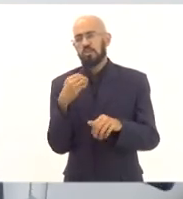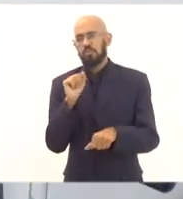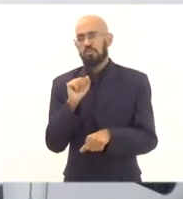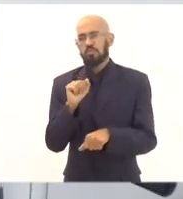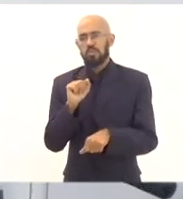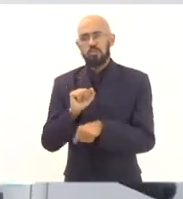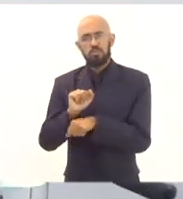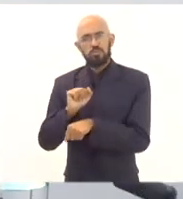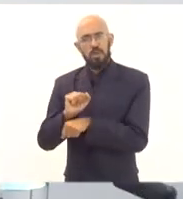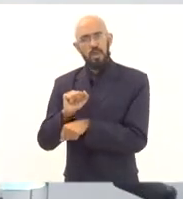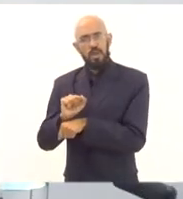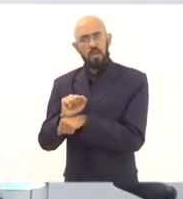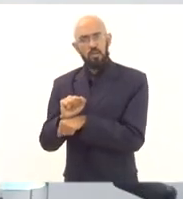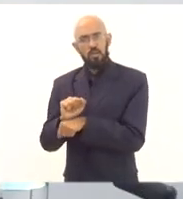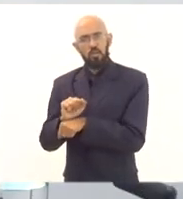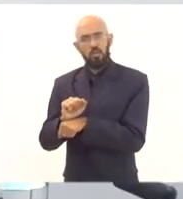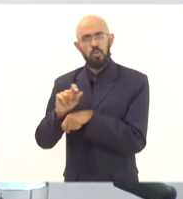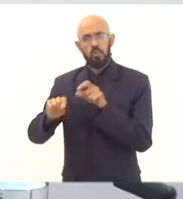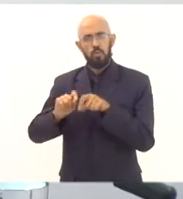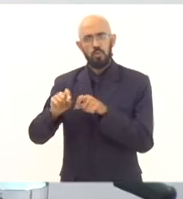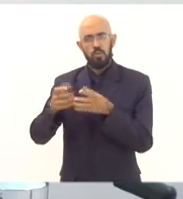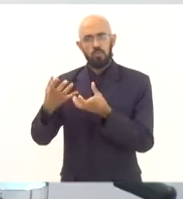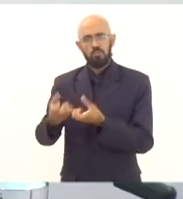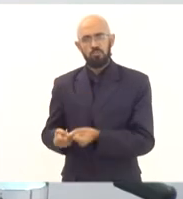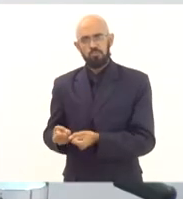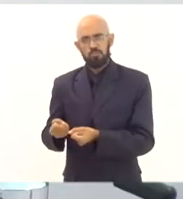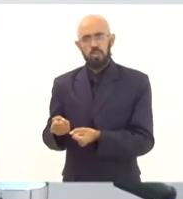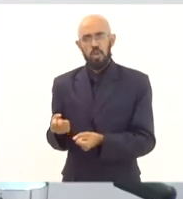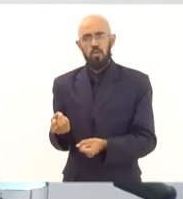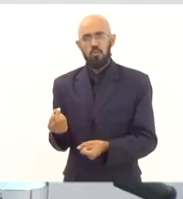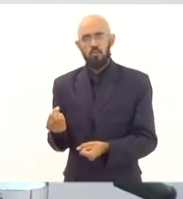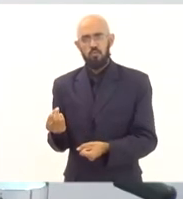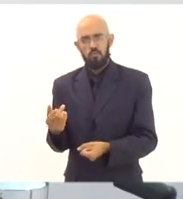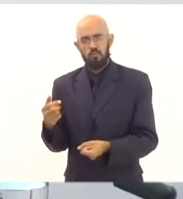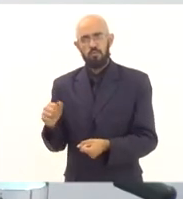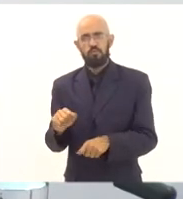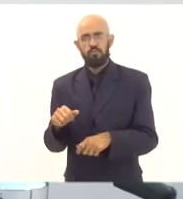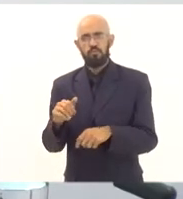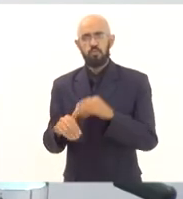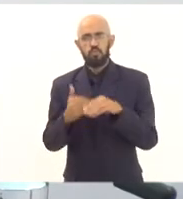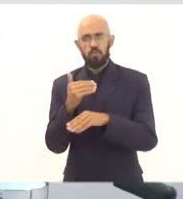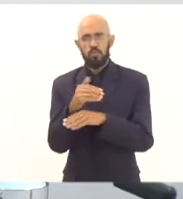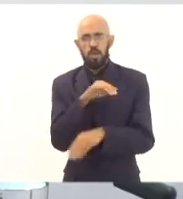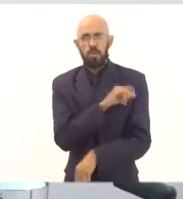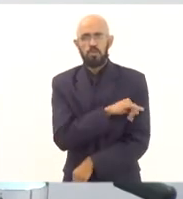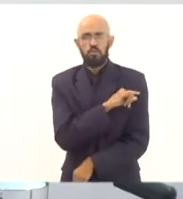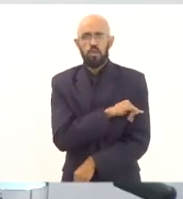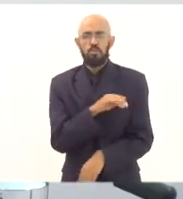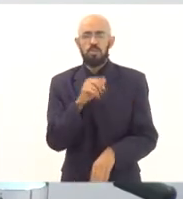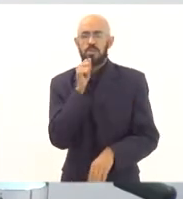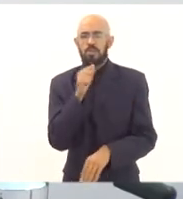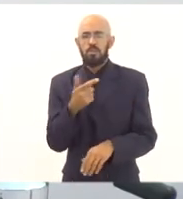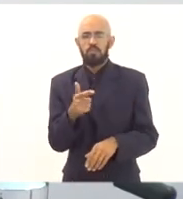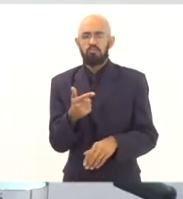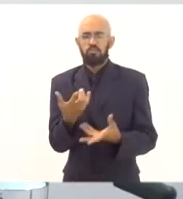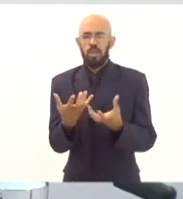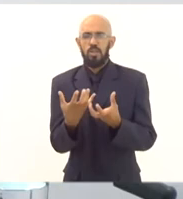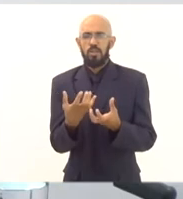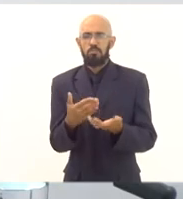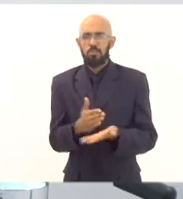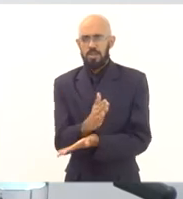aptas a receber a receberei o super RJ mais que não façam isso é